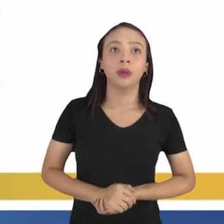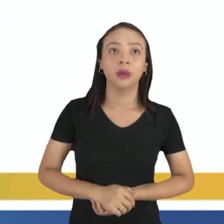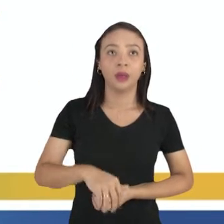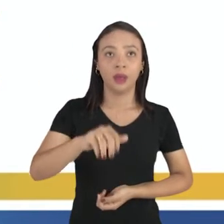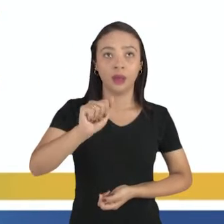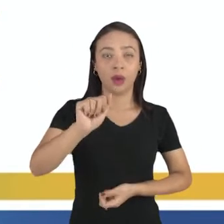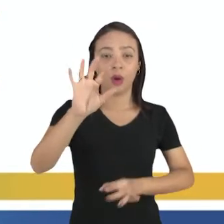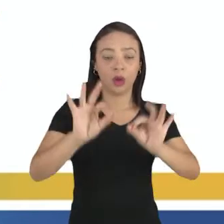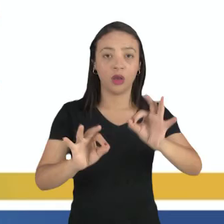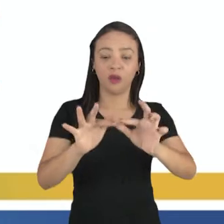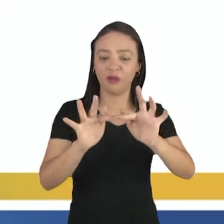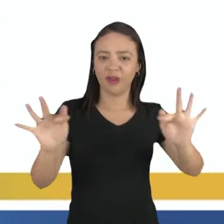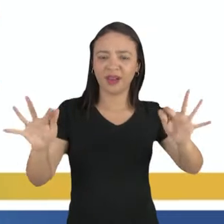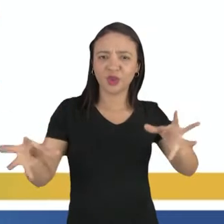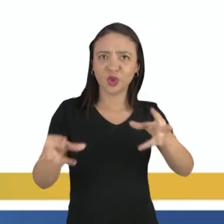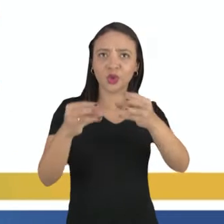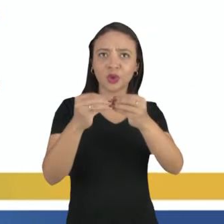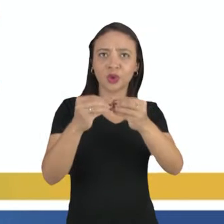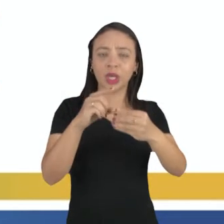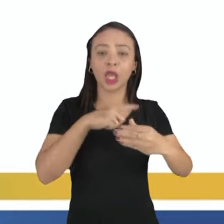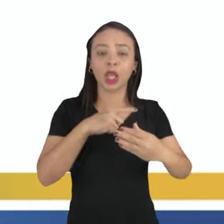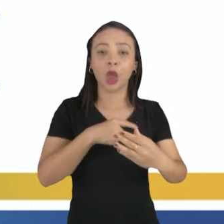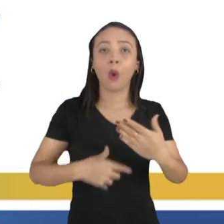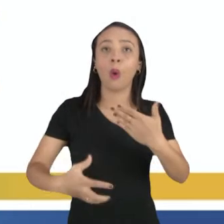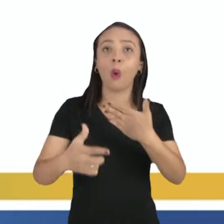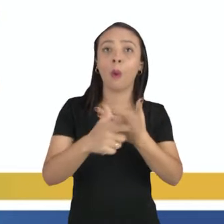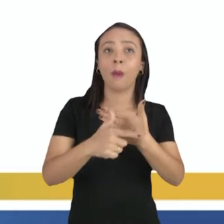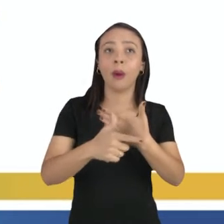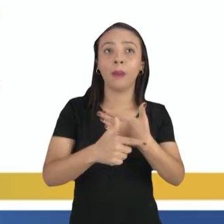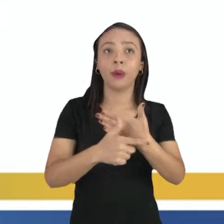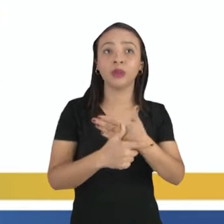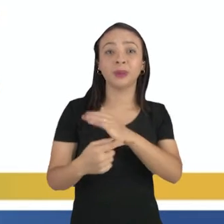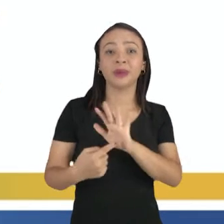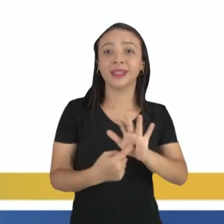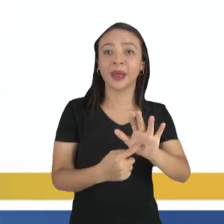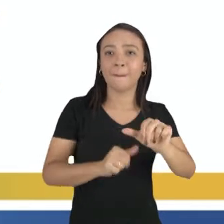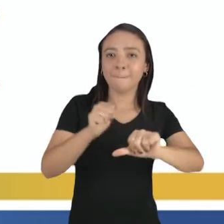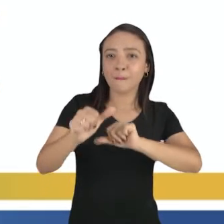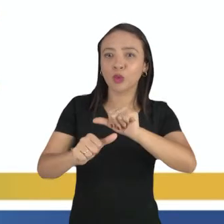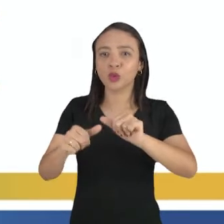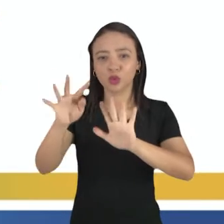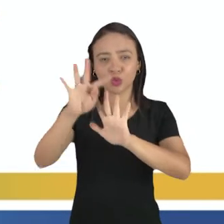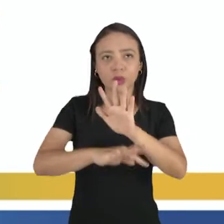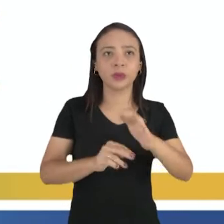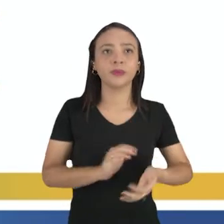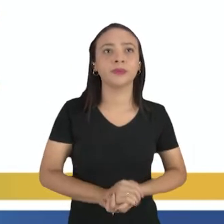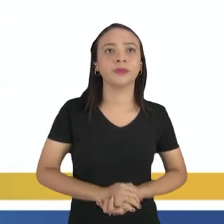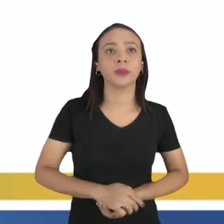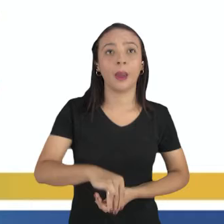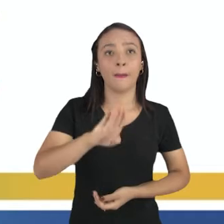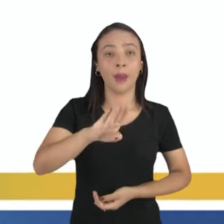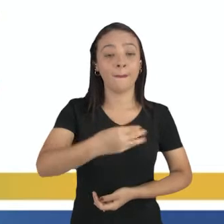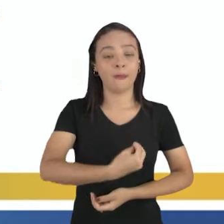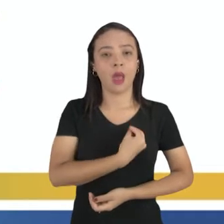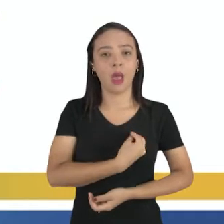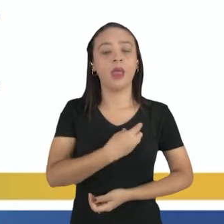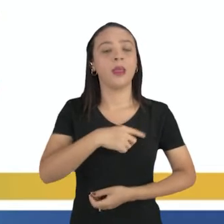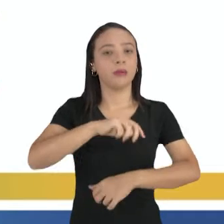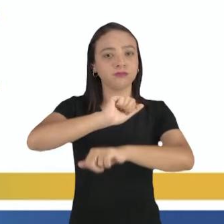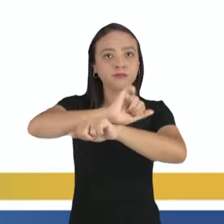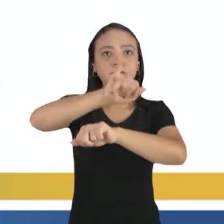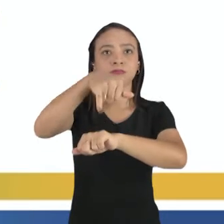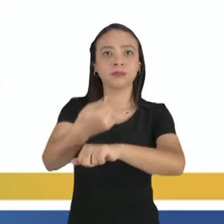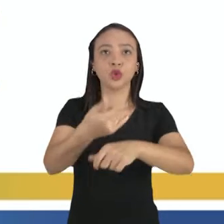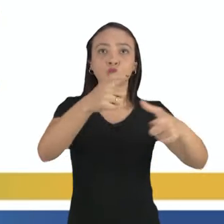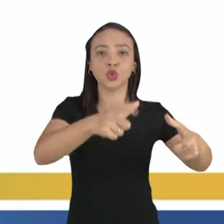construção de frases curtas a fim de conferir dinamicidade ao texto. B. Presença de advérbios